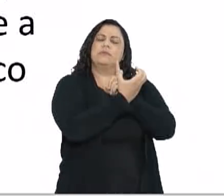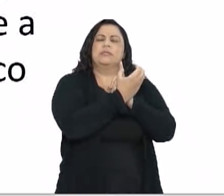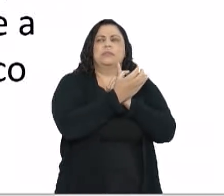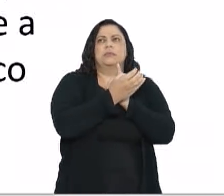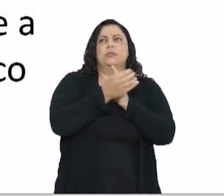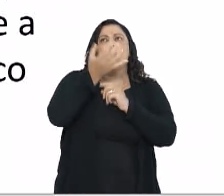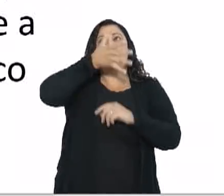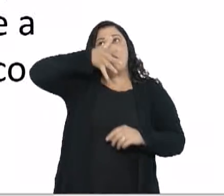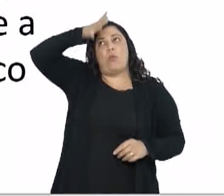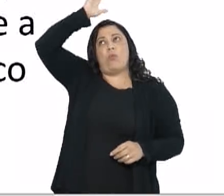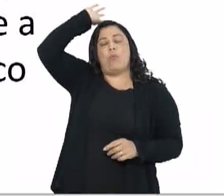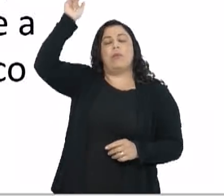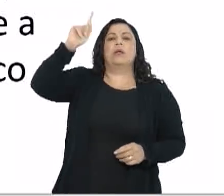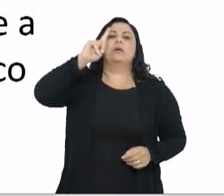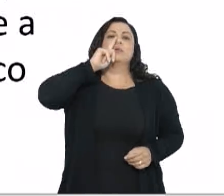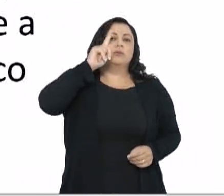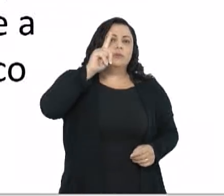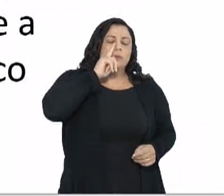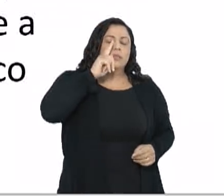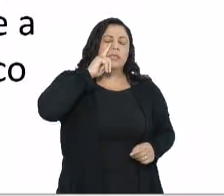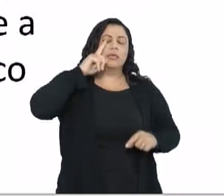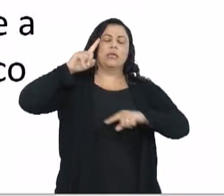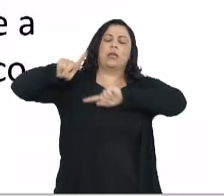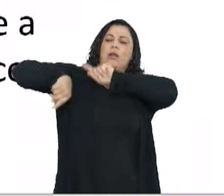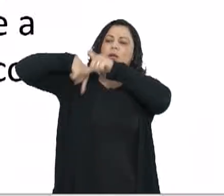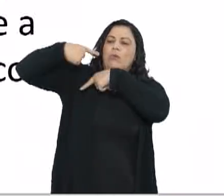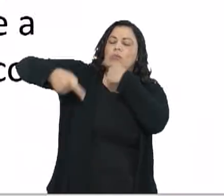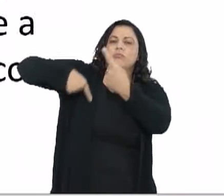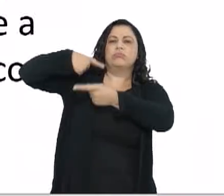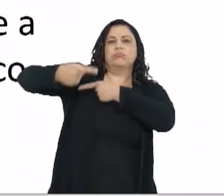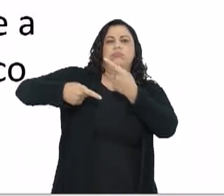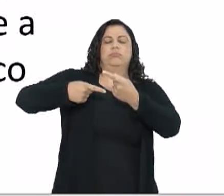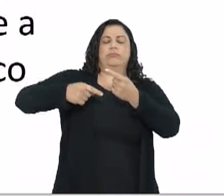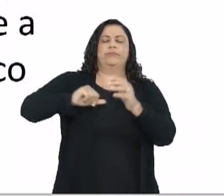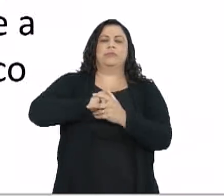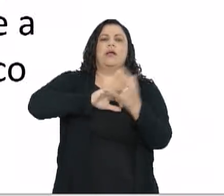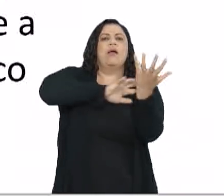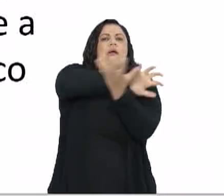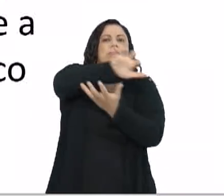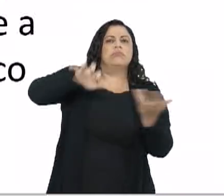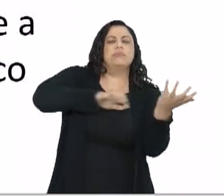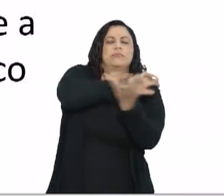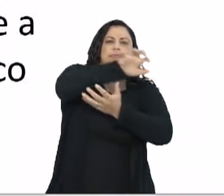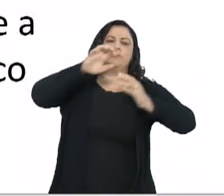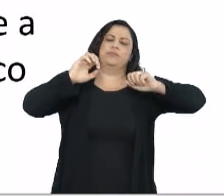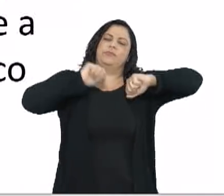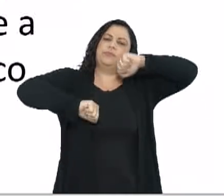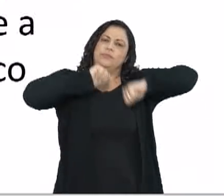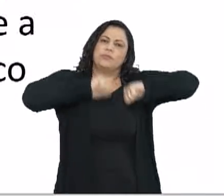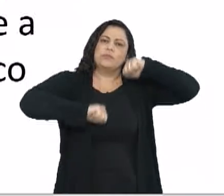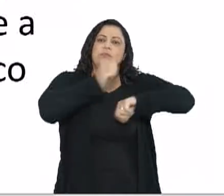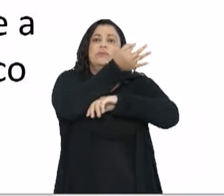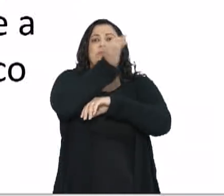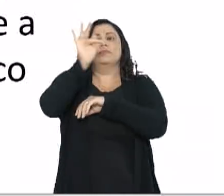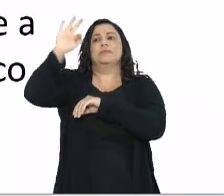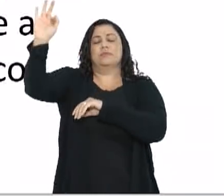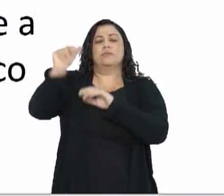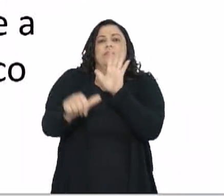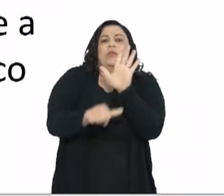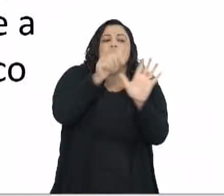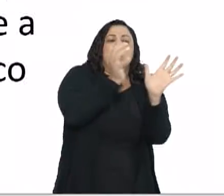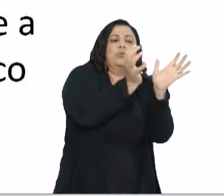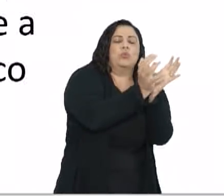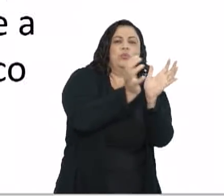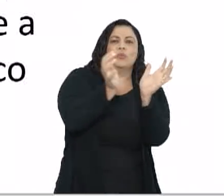dos povos antigos lá, a Revolução Industrial, a Revolução Francesa, o surgimento da União Europeia ali, o primeiro bloco